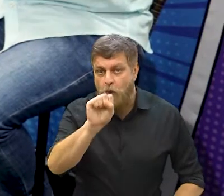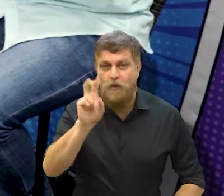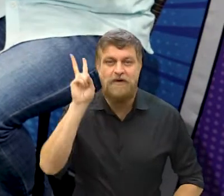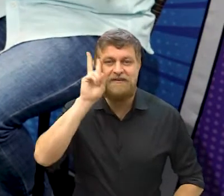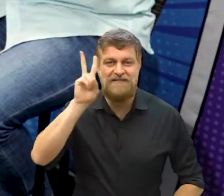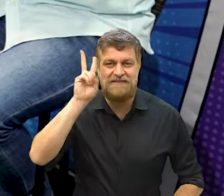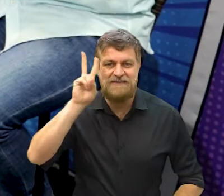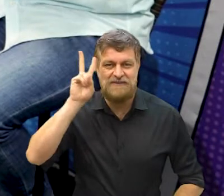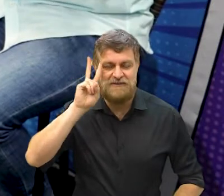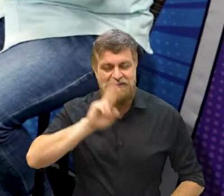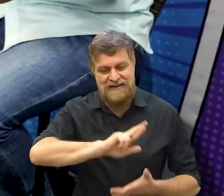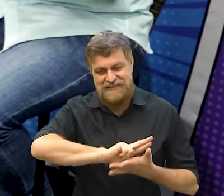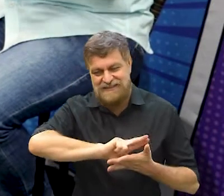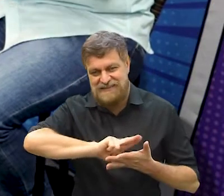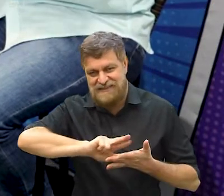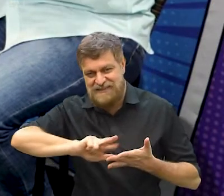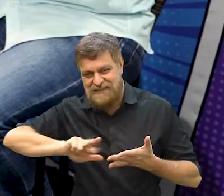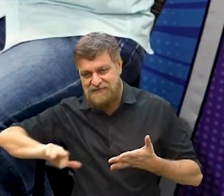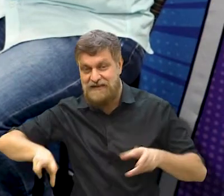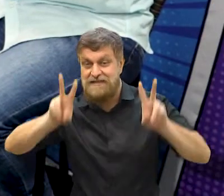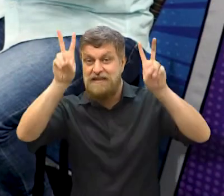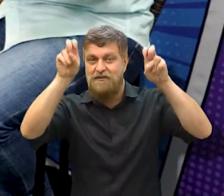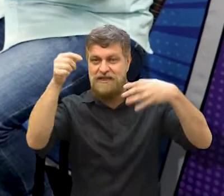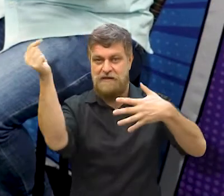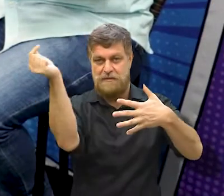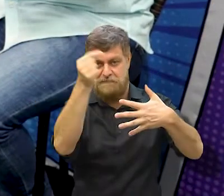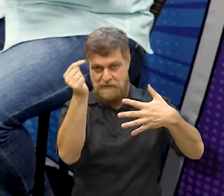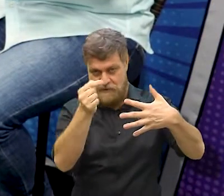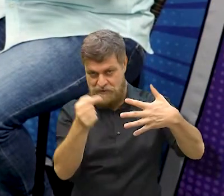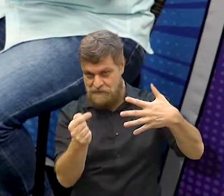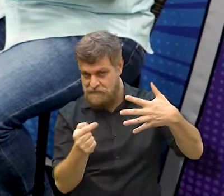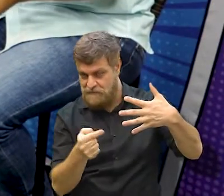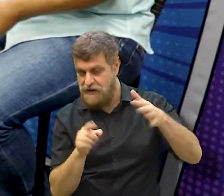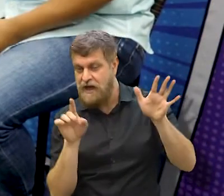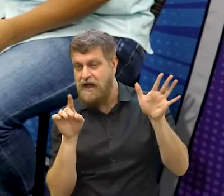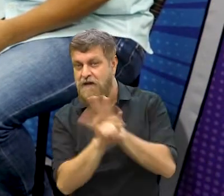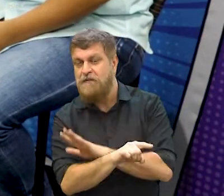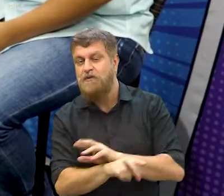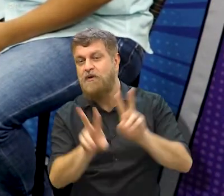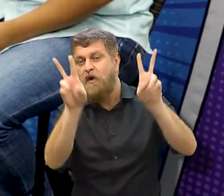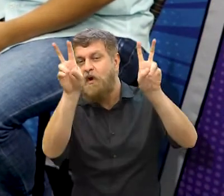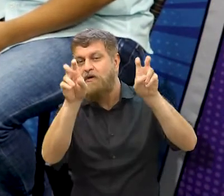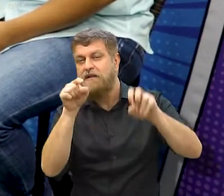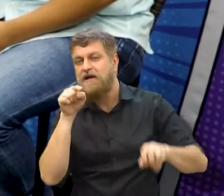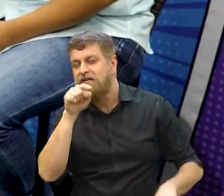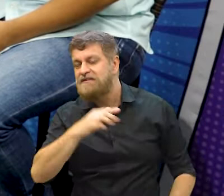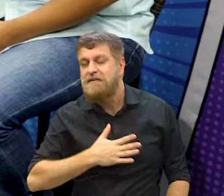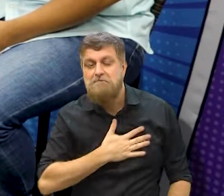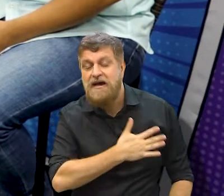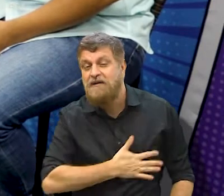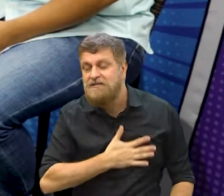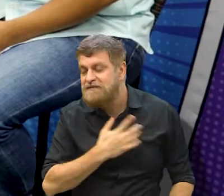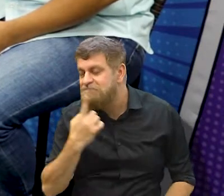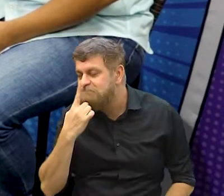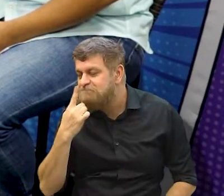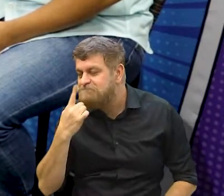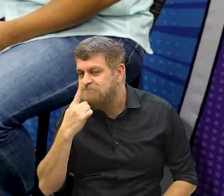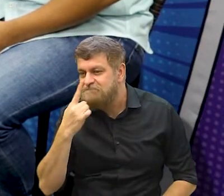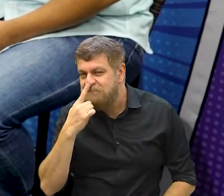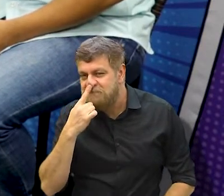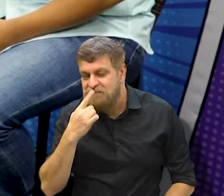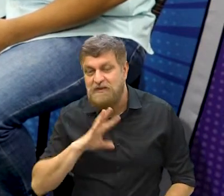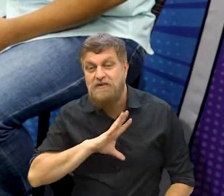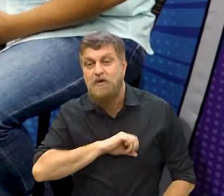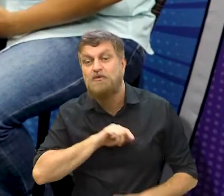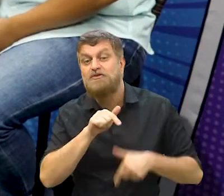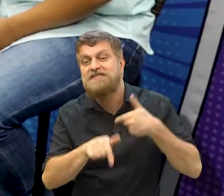volumes, são histórias diferentes, temáticas diferentes, né? Qual é a temática que vocês mais gostaram de trabalhar em